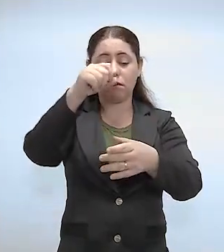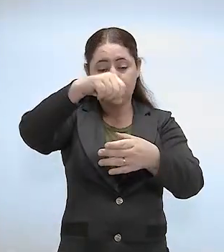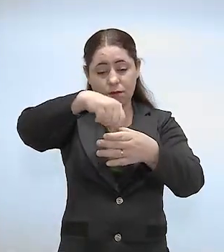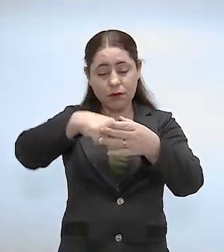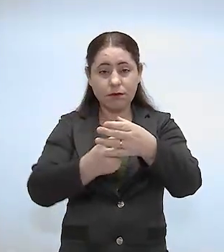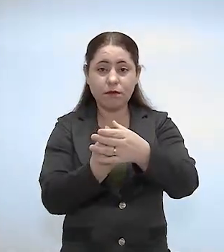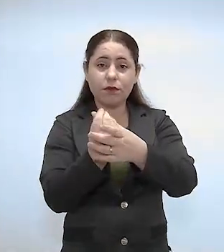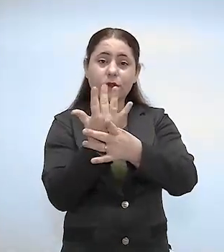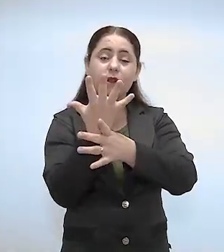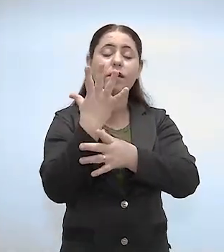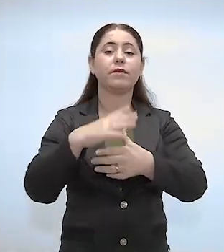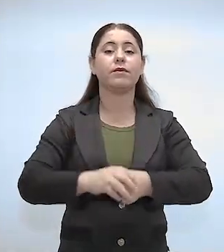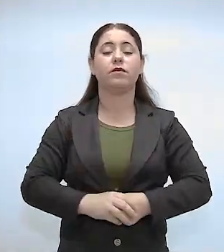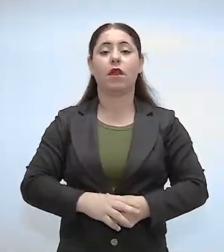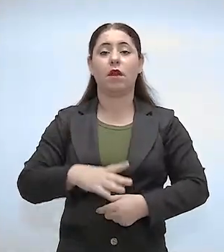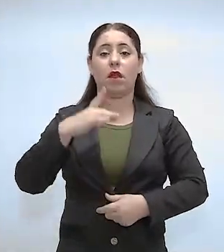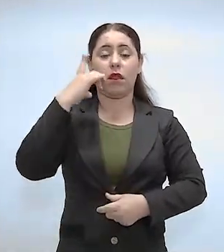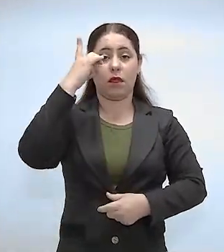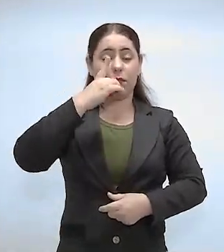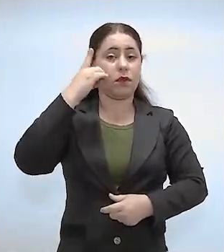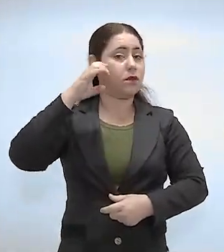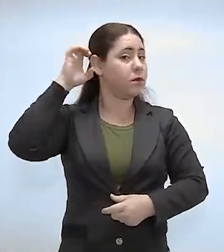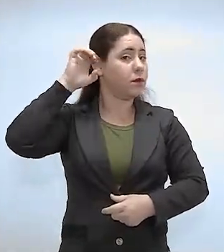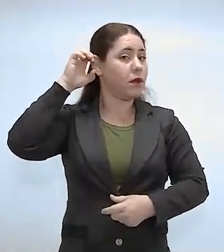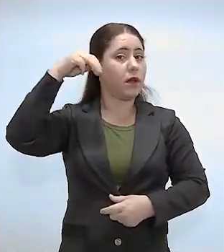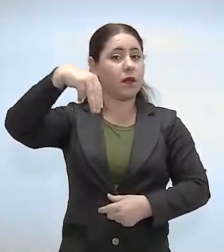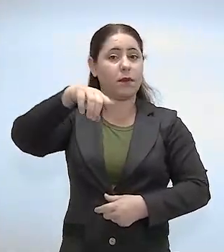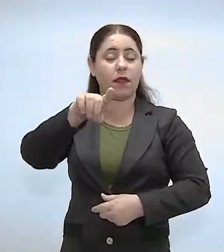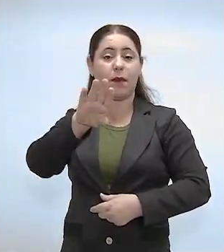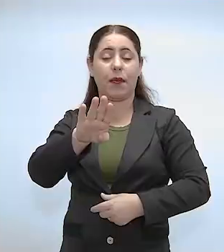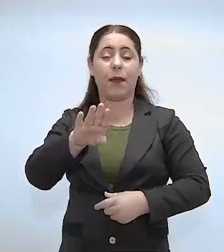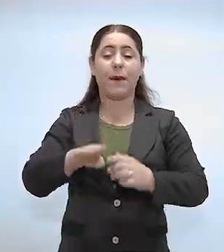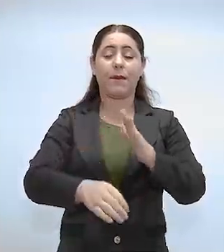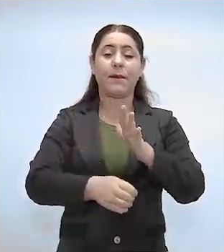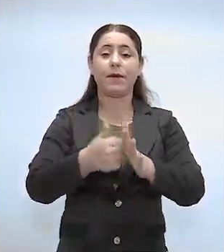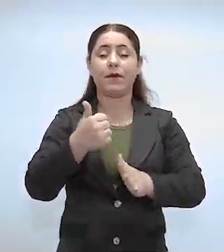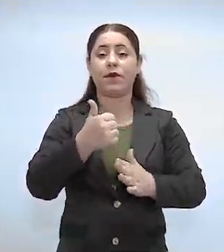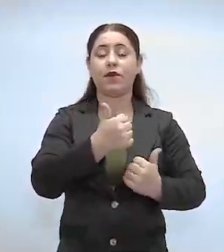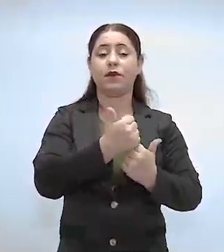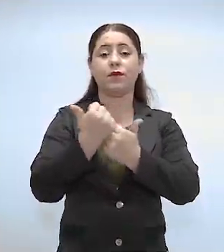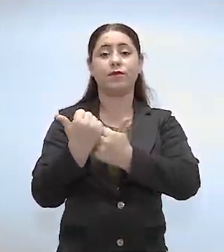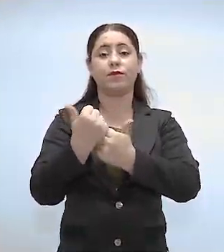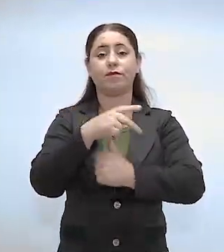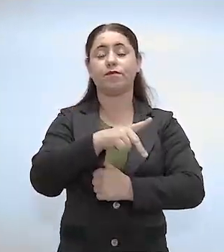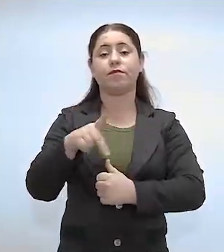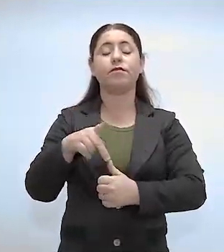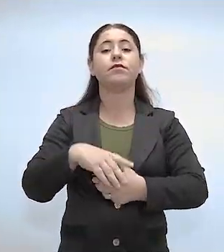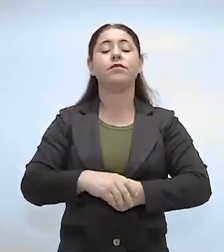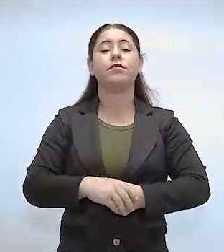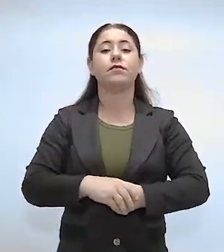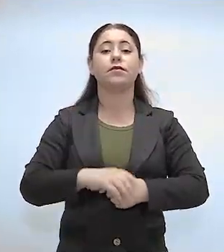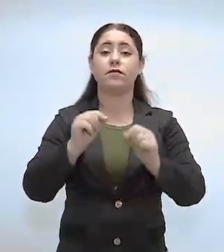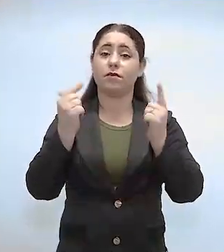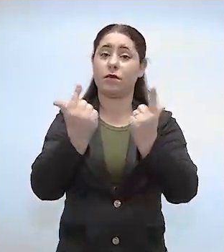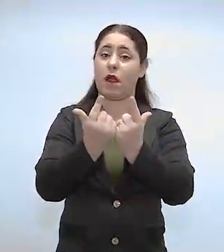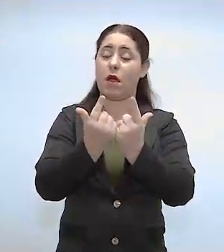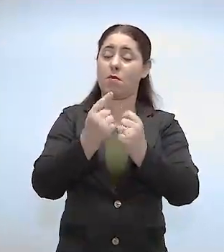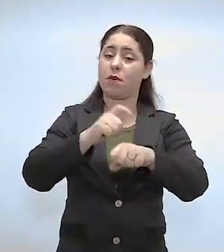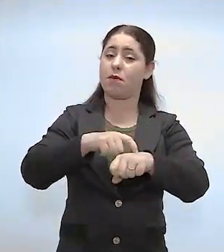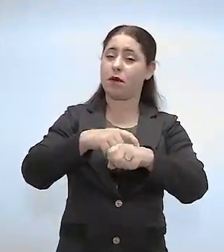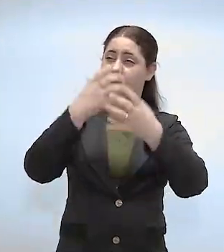preservar e daí a gente plantar por fim o deputado Eduardo Rocha do MDB primeiro vice-presidente da Assembleia Legislativa